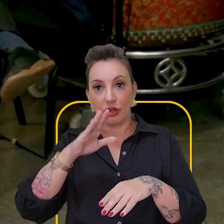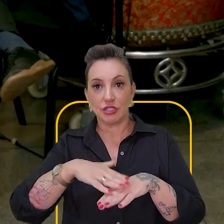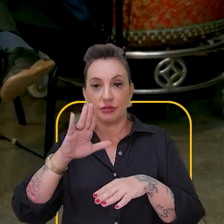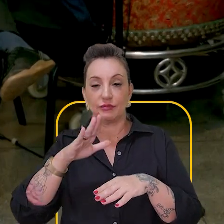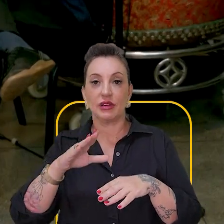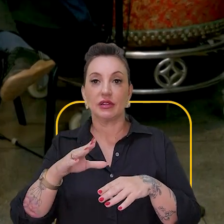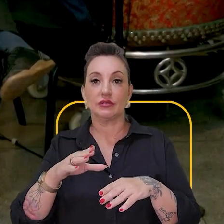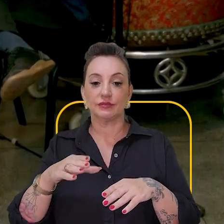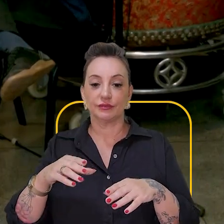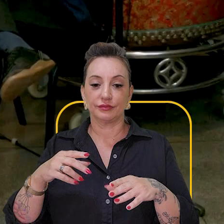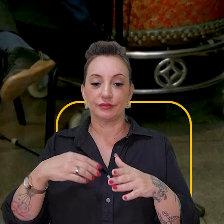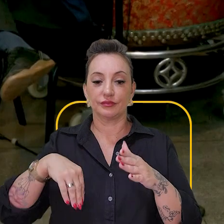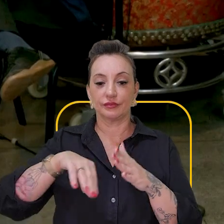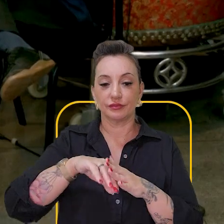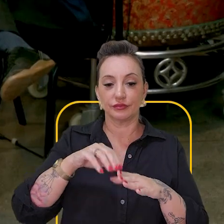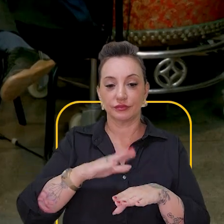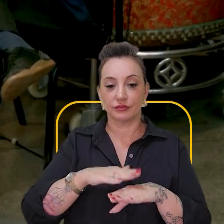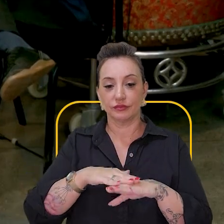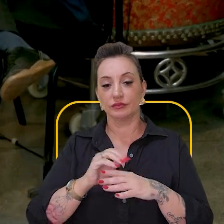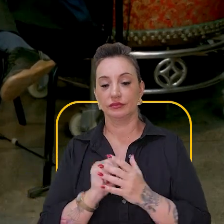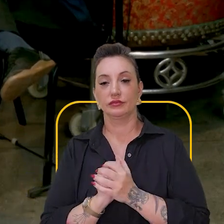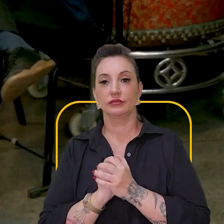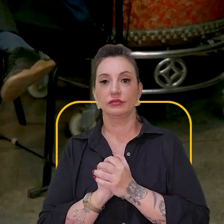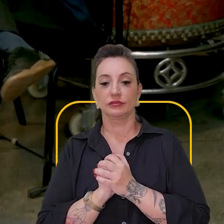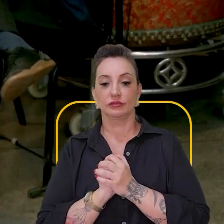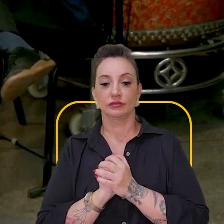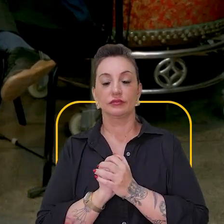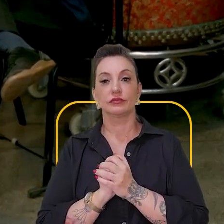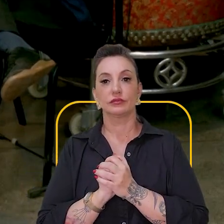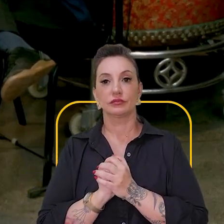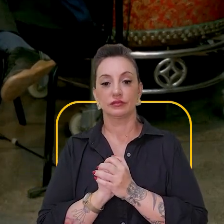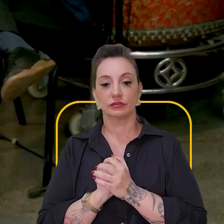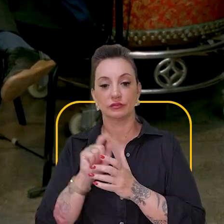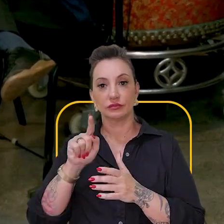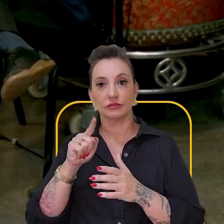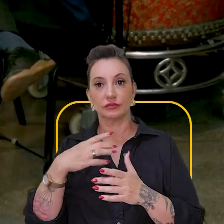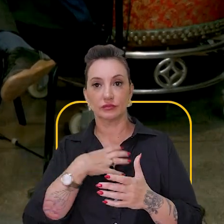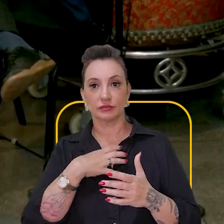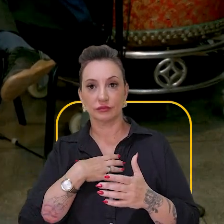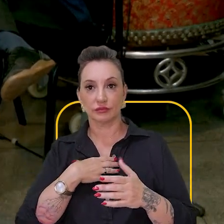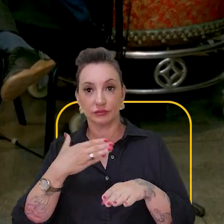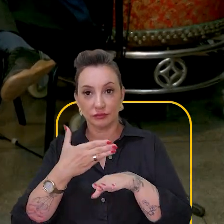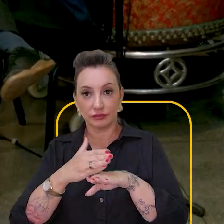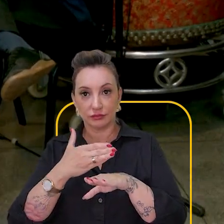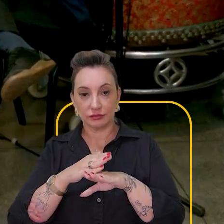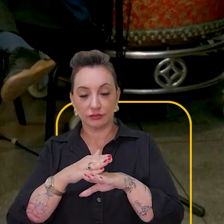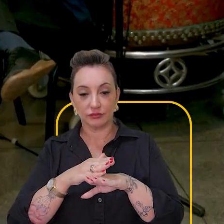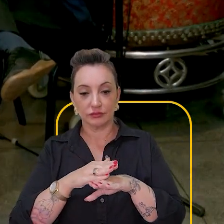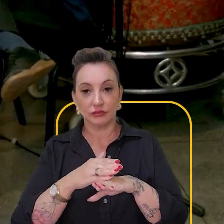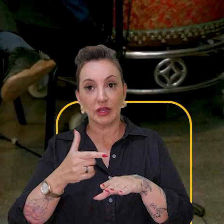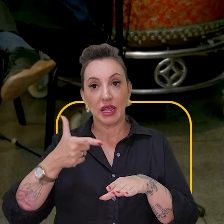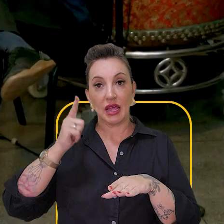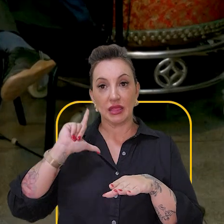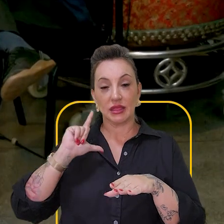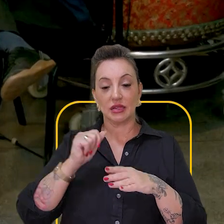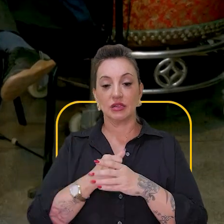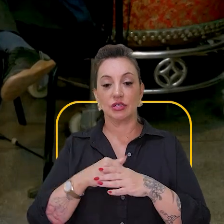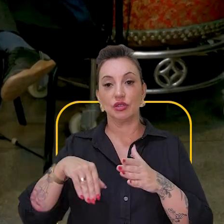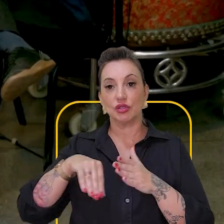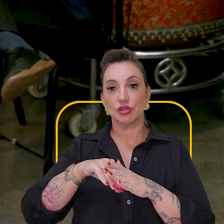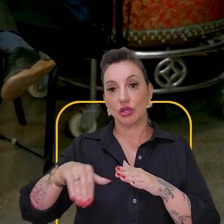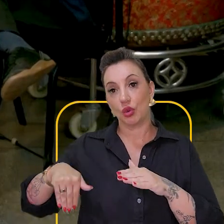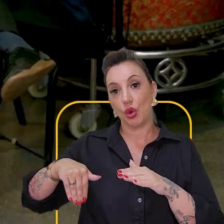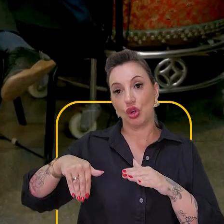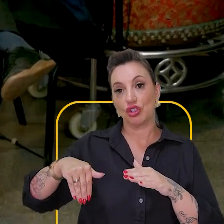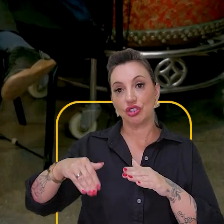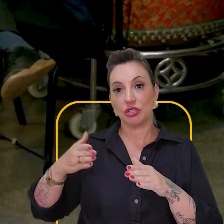forte Então você finta e faz isso e ele tinha umas técnicas como que é antecipada que é o